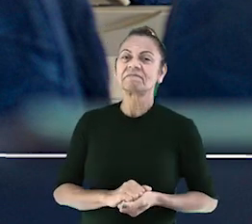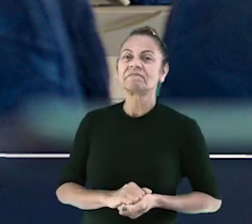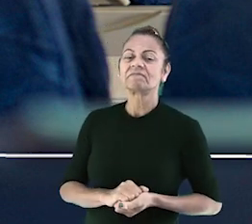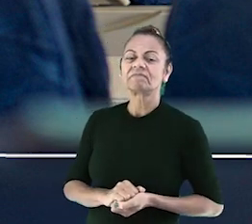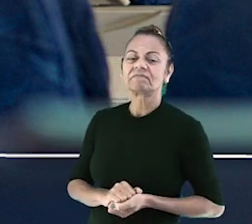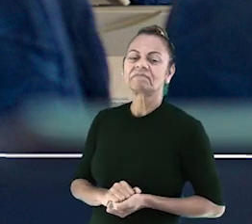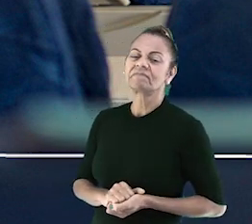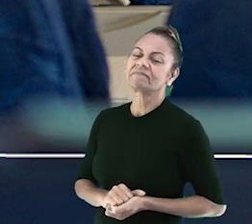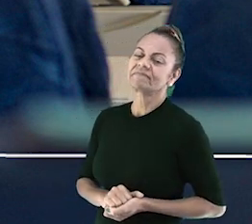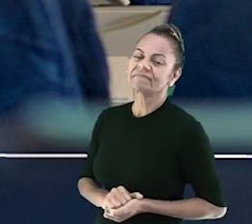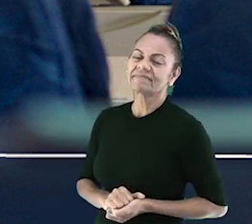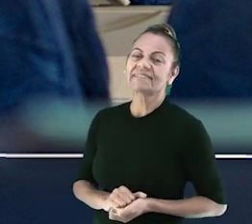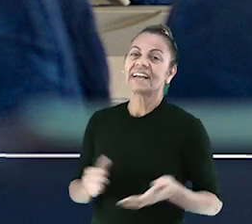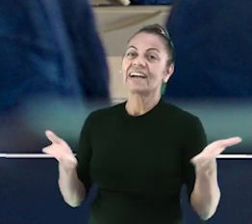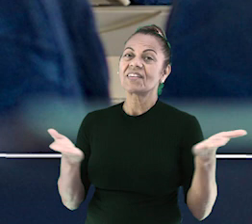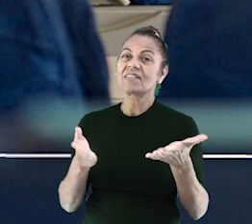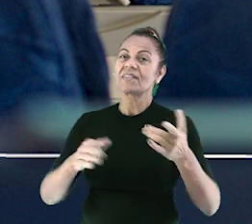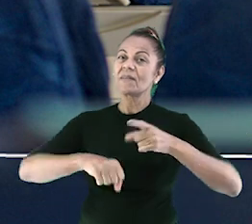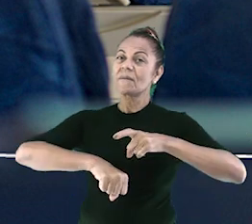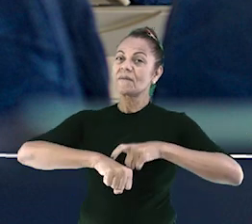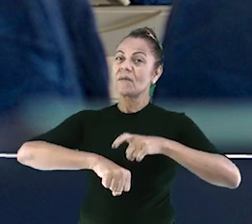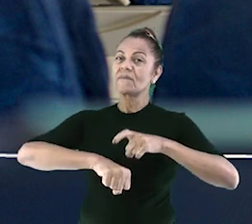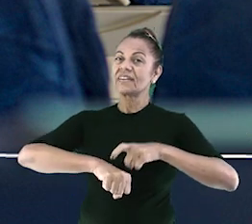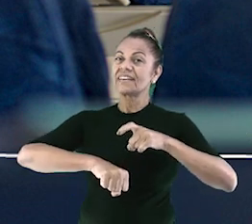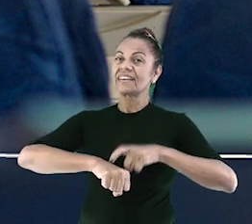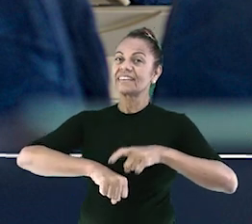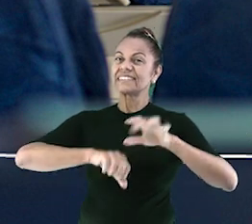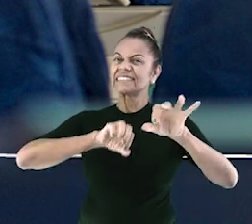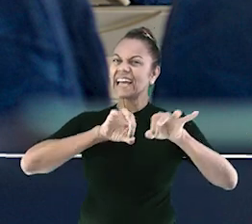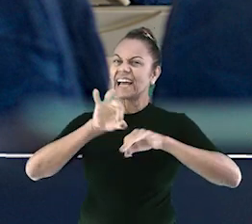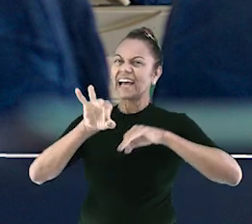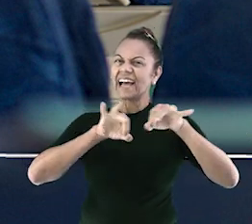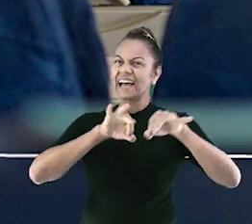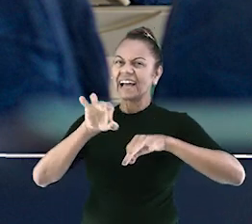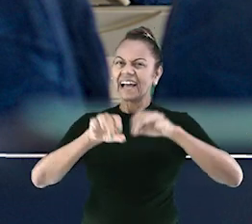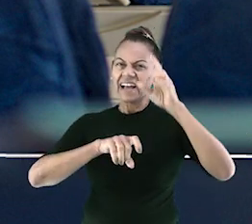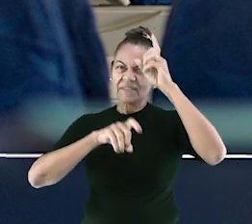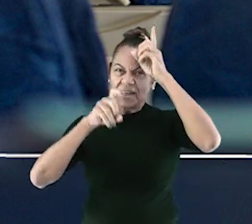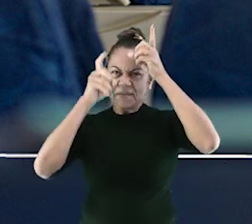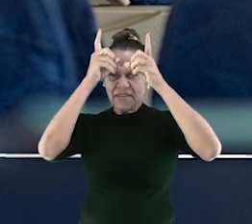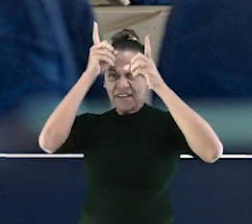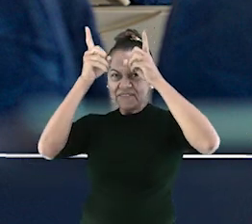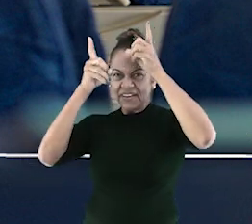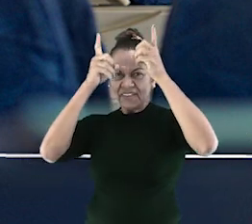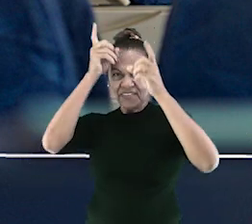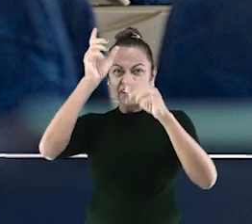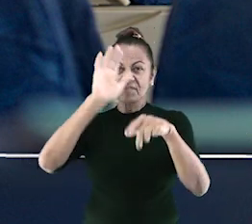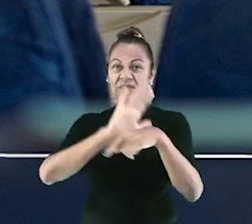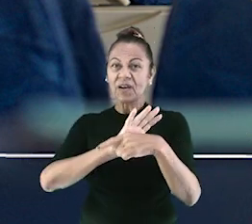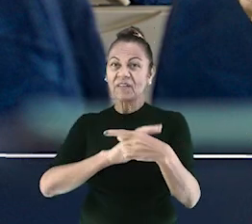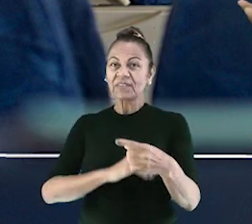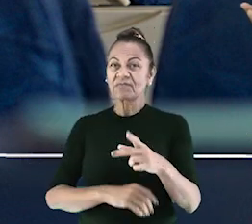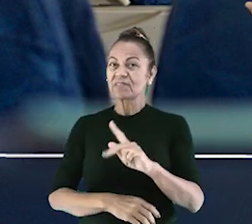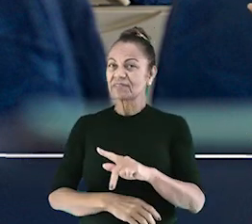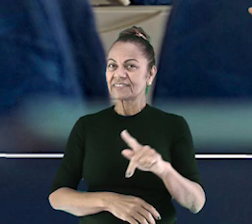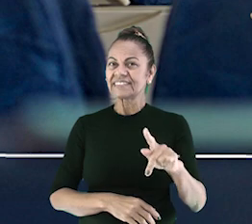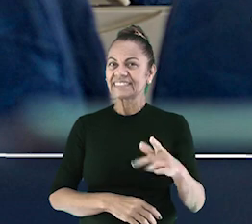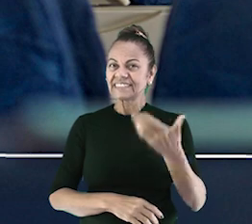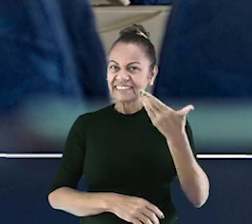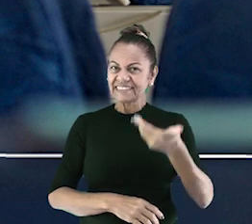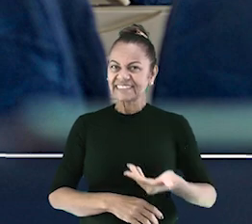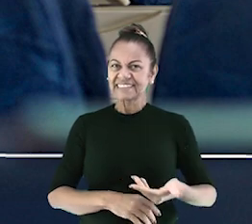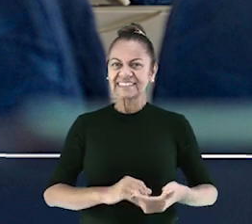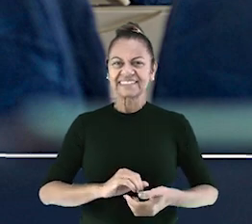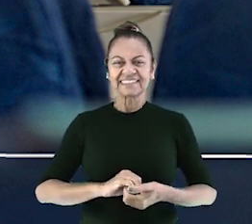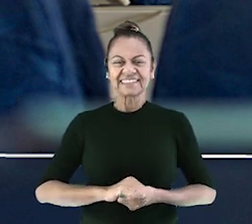escutar! É isso mesmo! As engenhocas do professor Wallace!